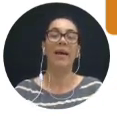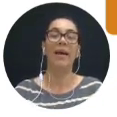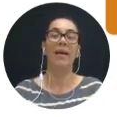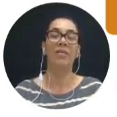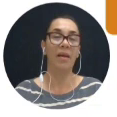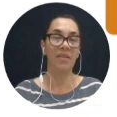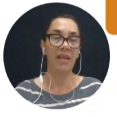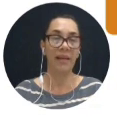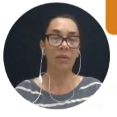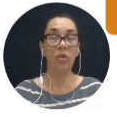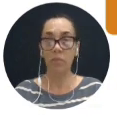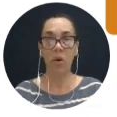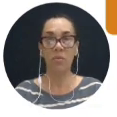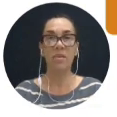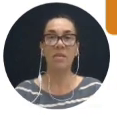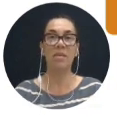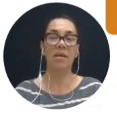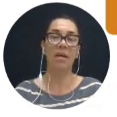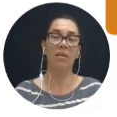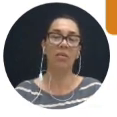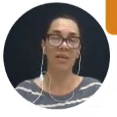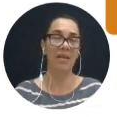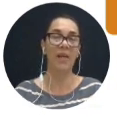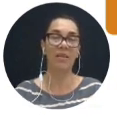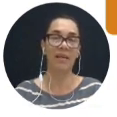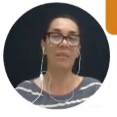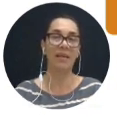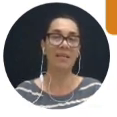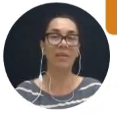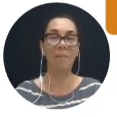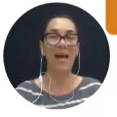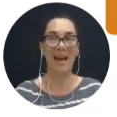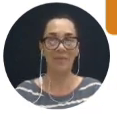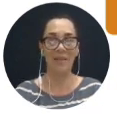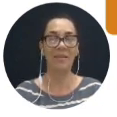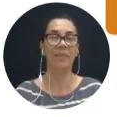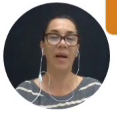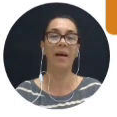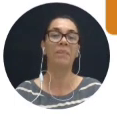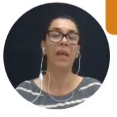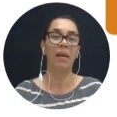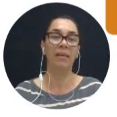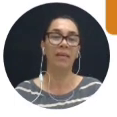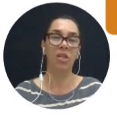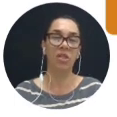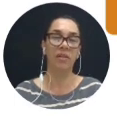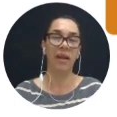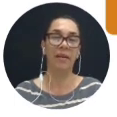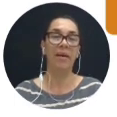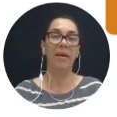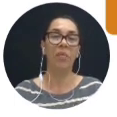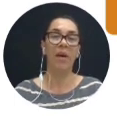né, nós temos aí dois blocos no que diz respeito à segmentação de palavras, tá? Então, a